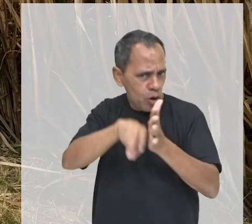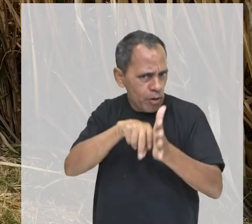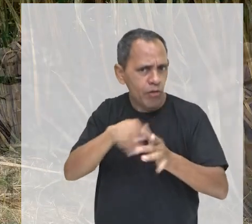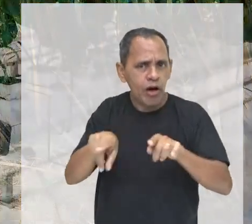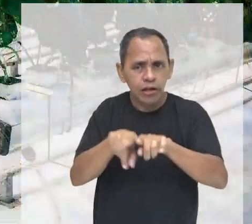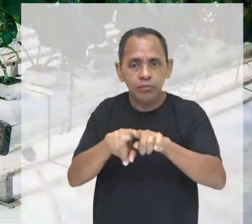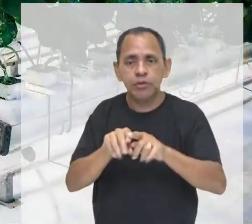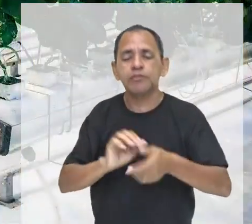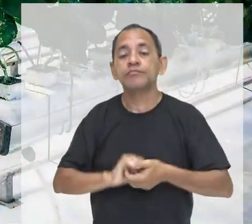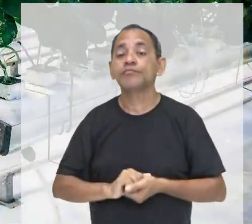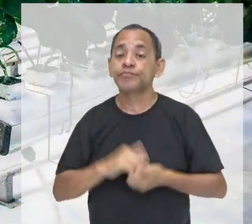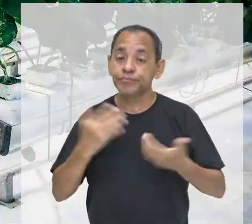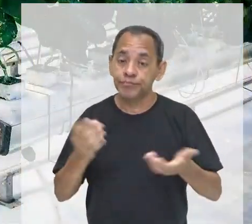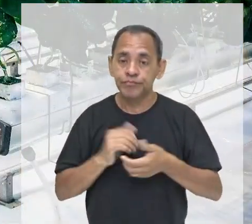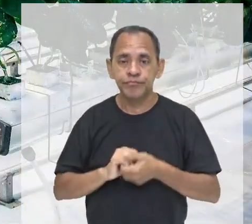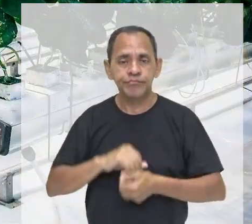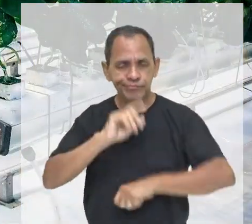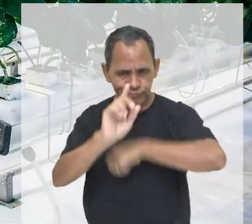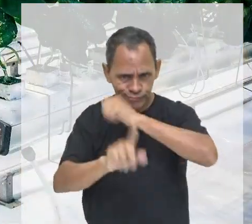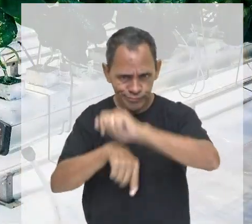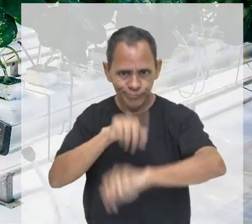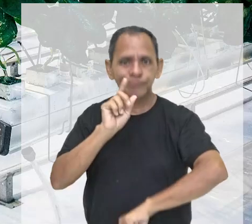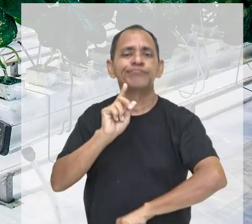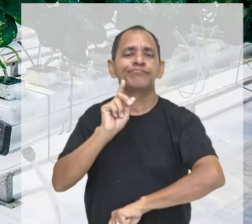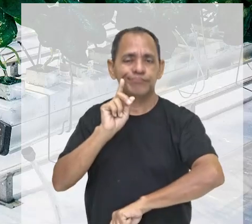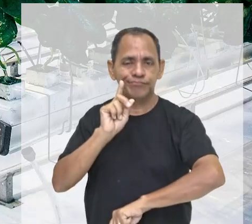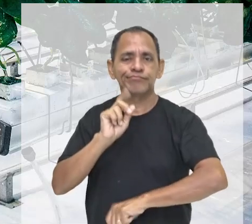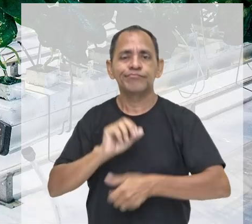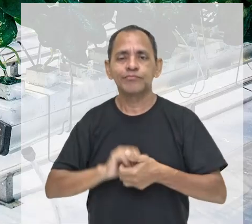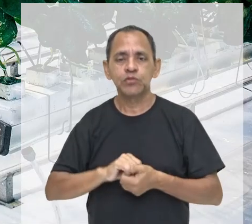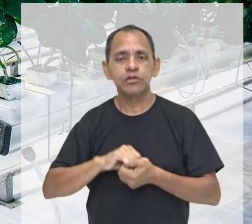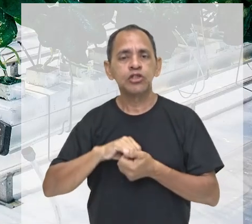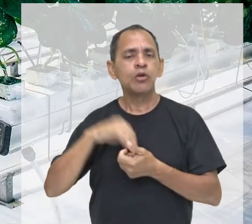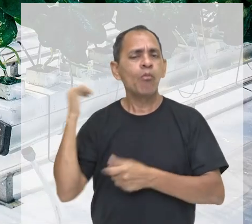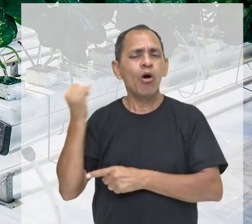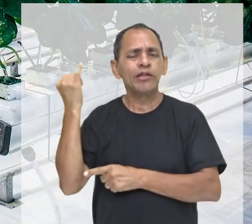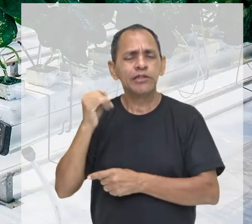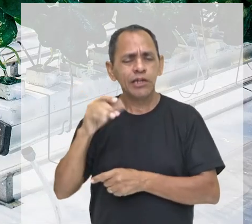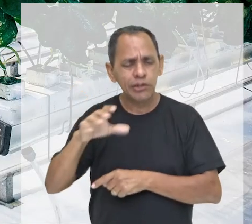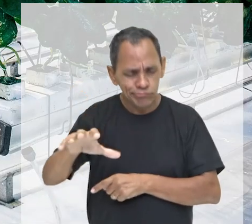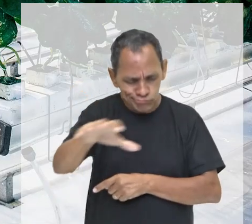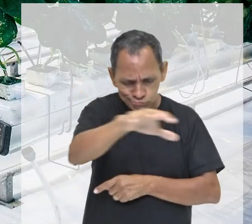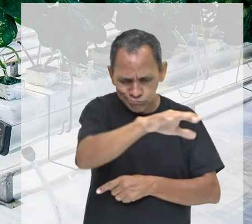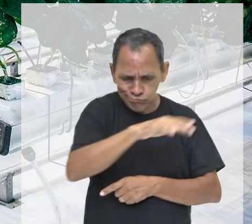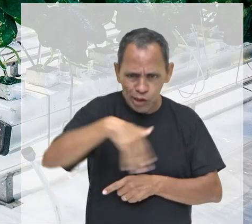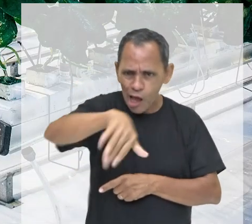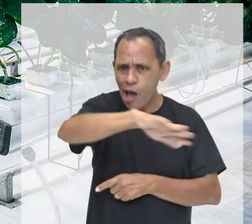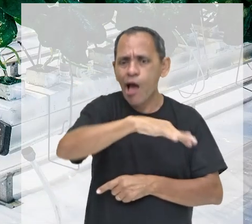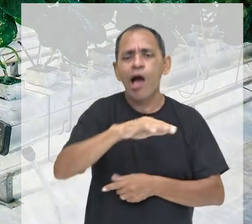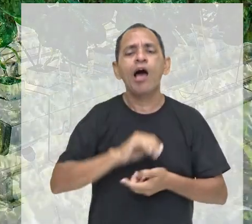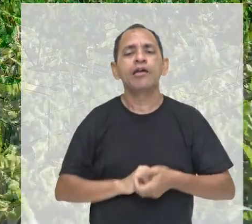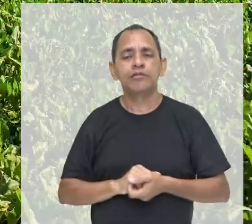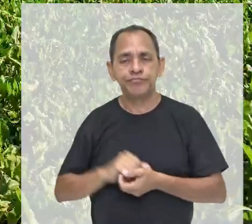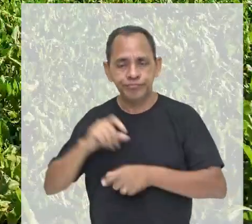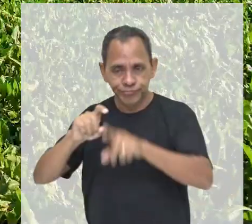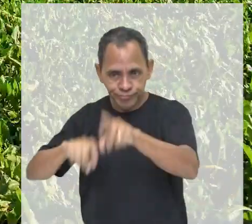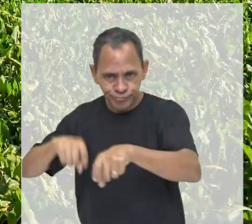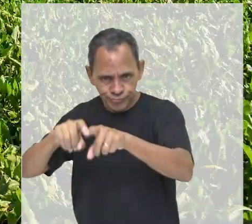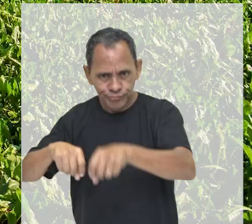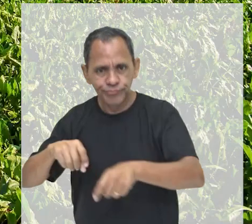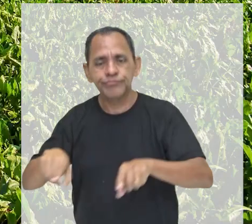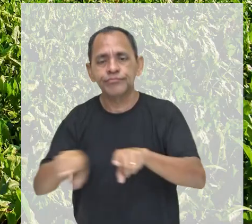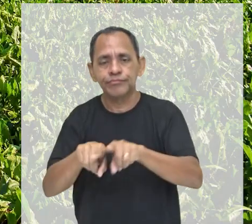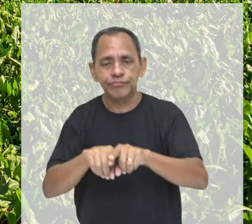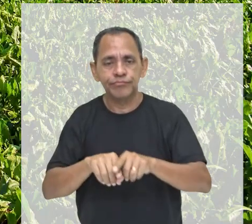esses avanços significativos, aí em diversas áreas, como a agricultura, processo de